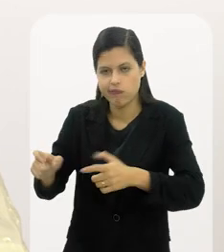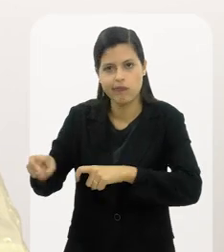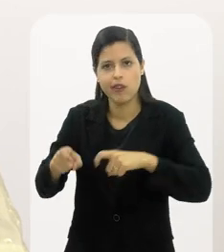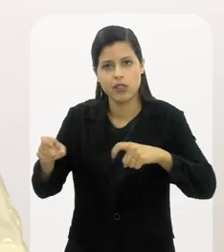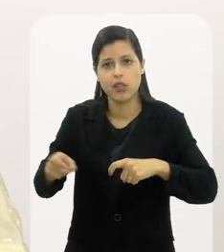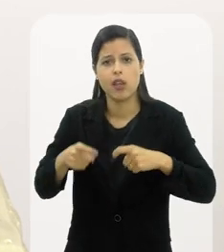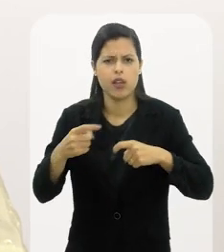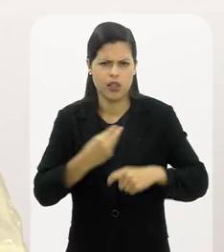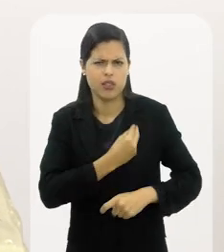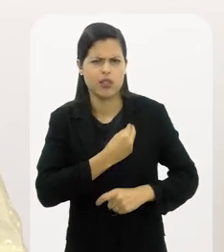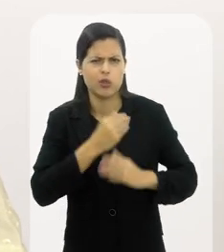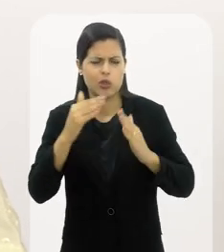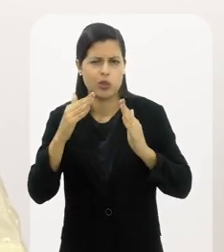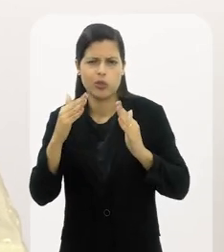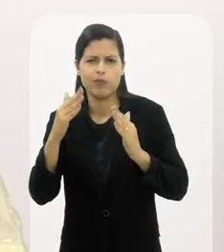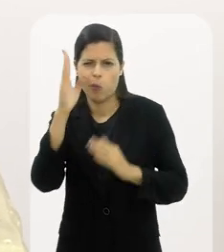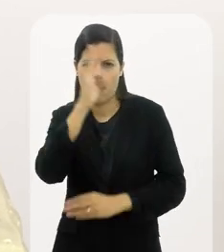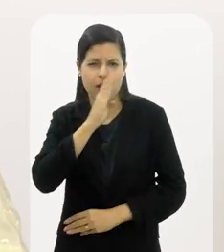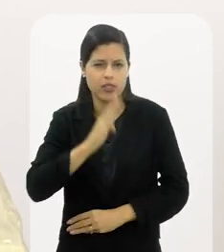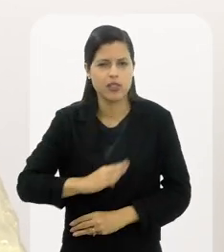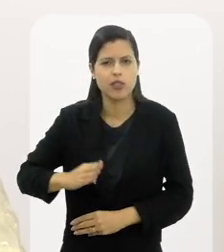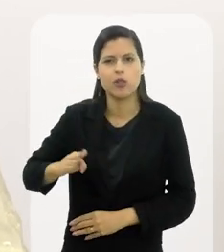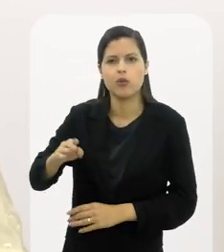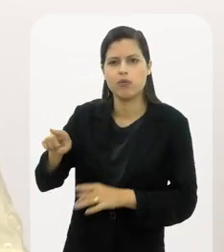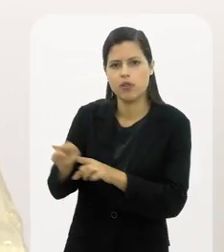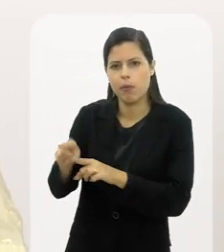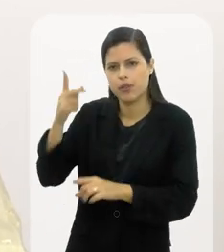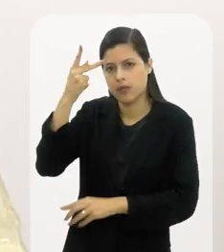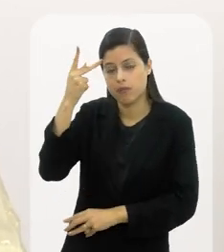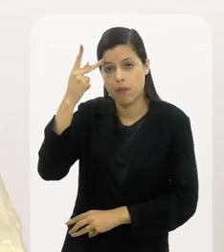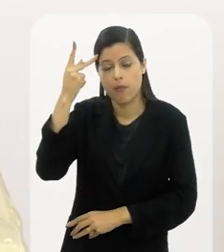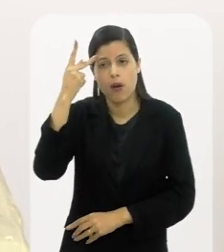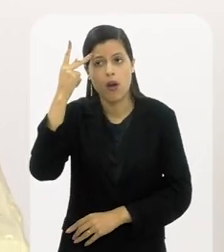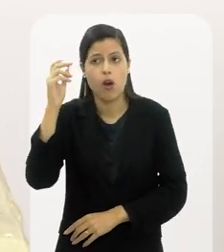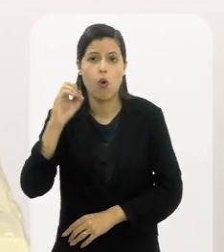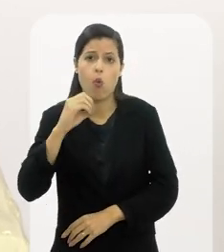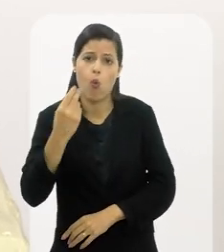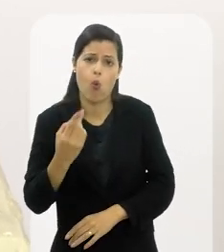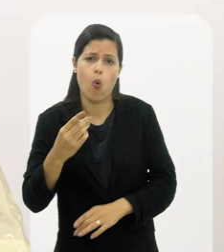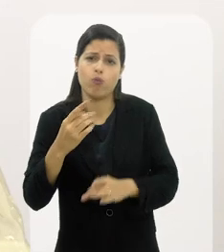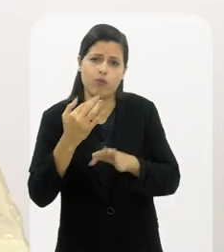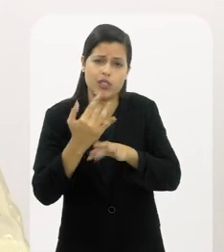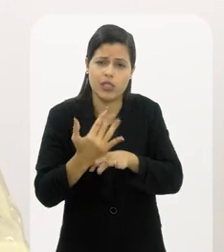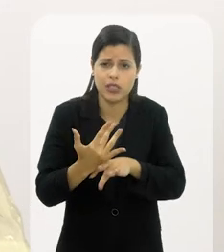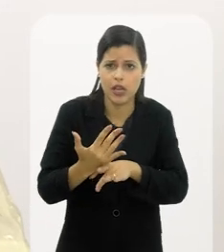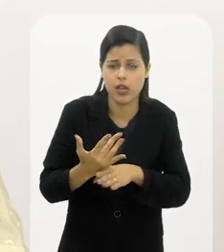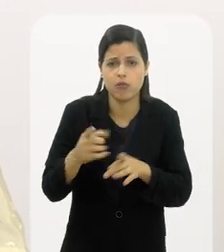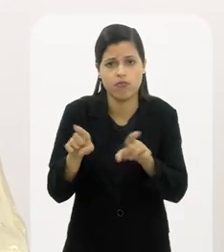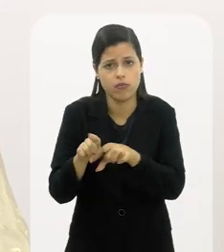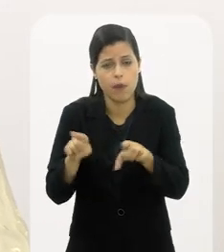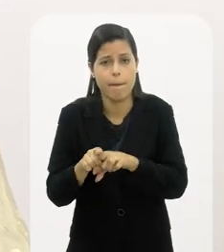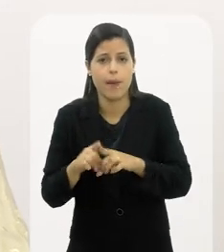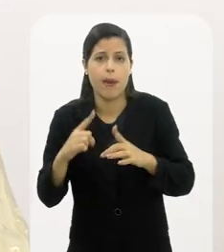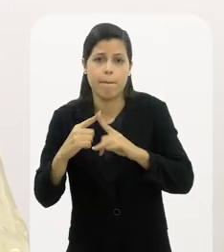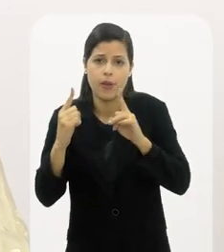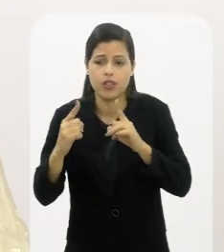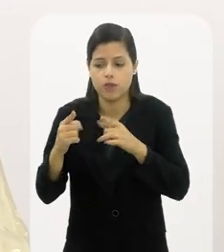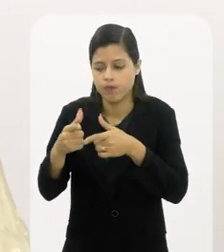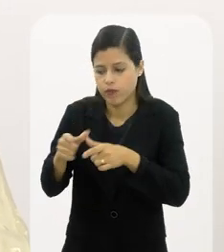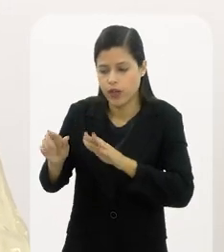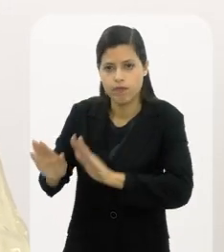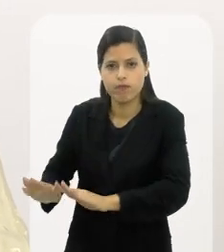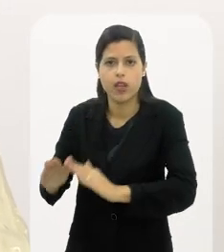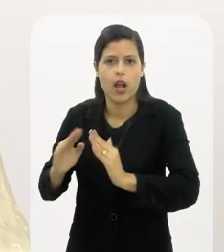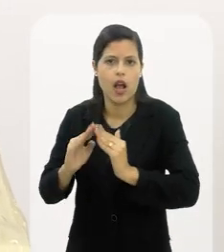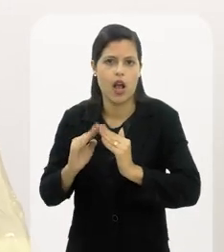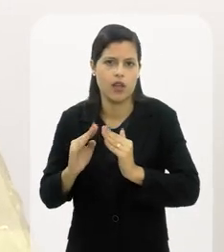fazendas Hare Krishnas no Brasil, no interior de São Paulo, então levam uma vida mais rural. Ou mesmo em cidades, mas que ficam mais a casa para cuidar